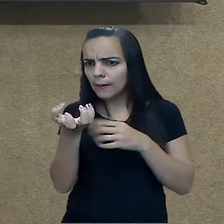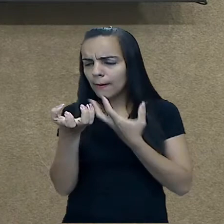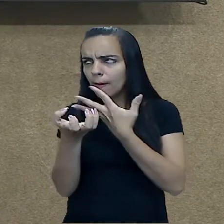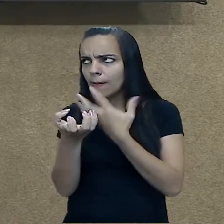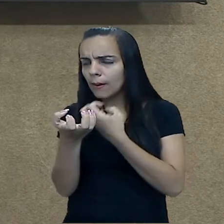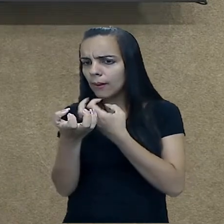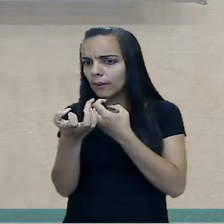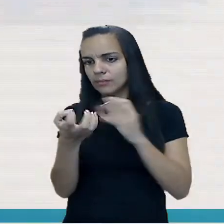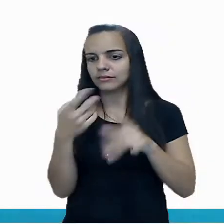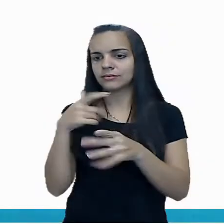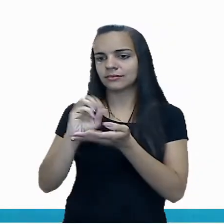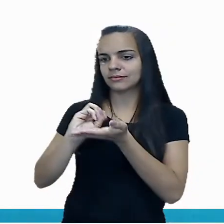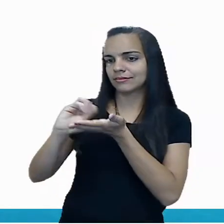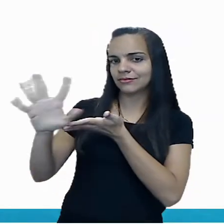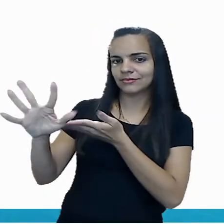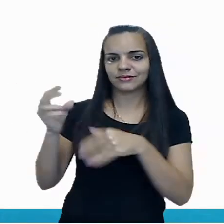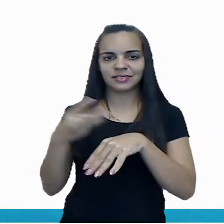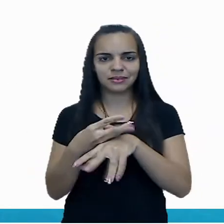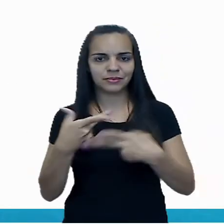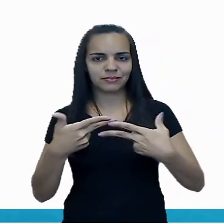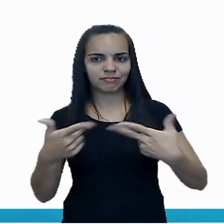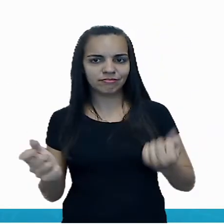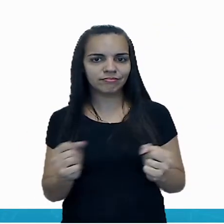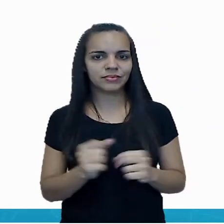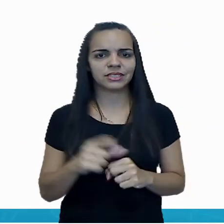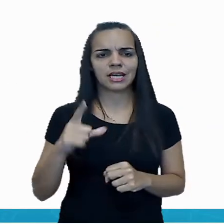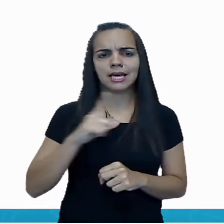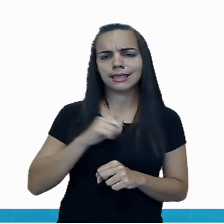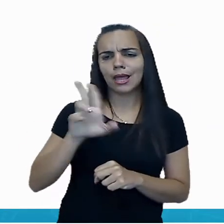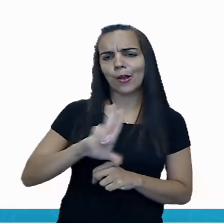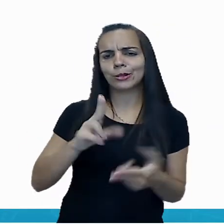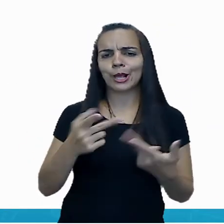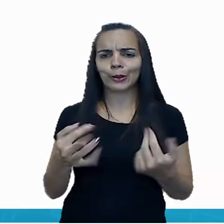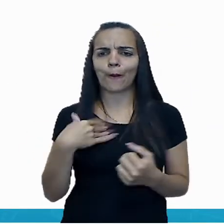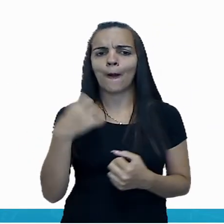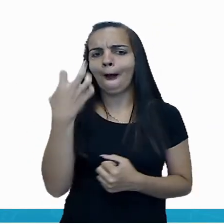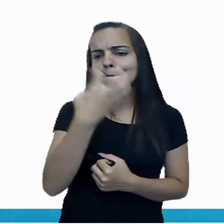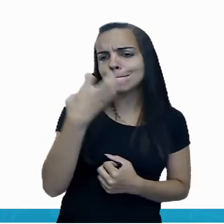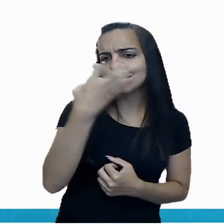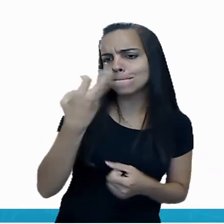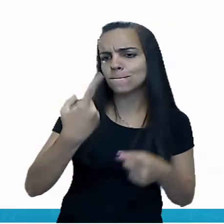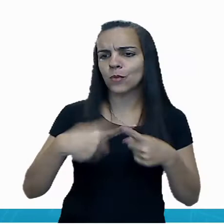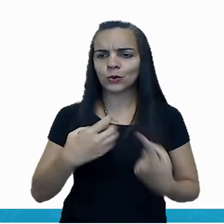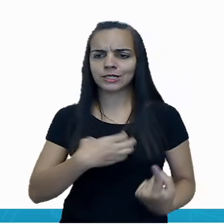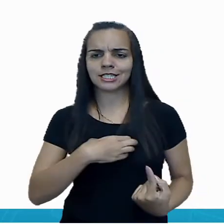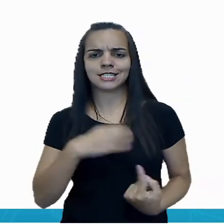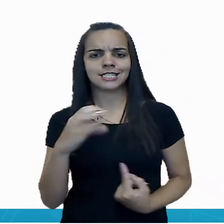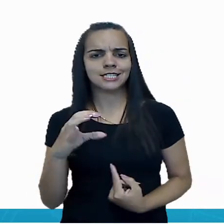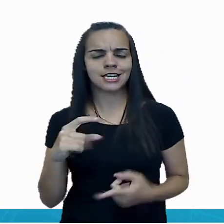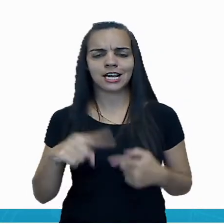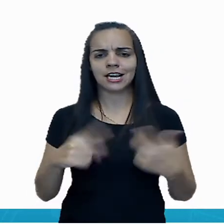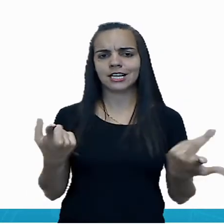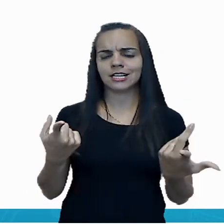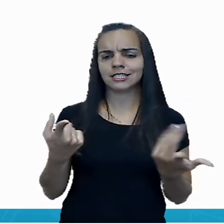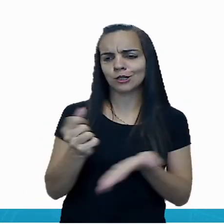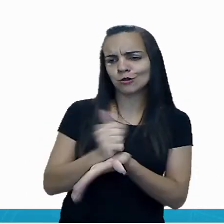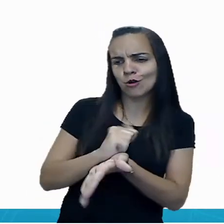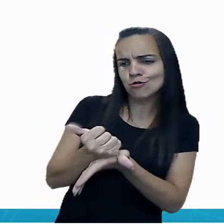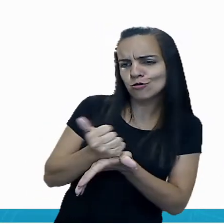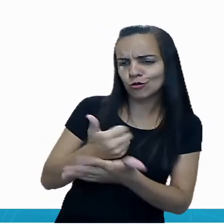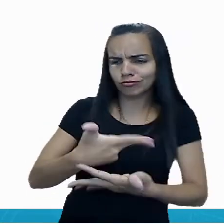aí que aparece pra gente, ó. Pode ser o quê? De música, de ciência, de histórias em quadrinhos, de games, vários. É